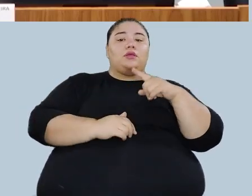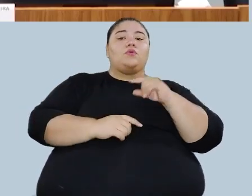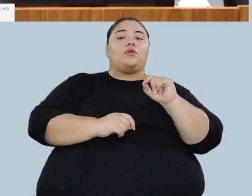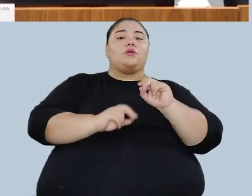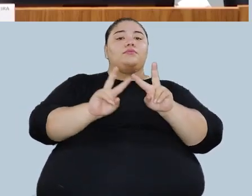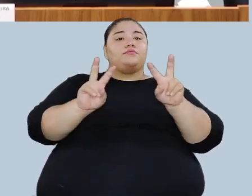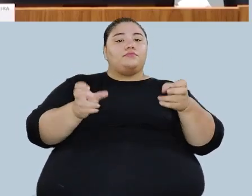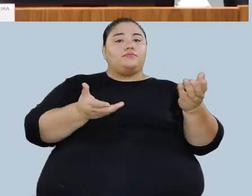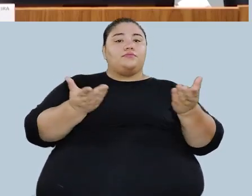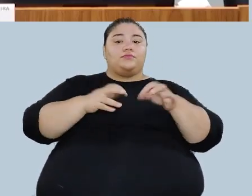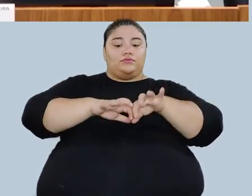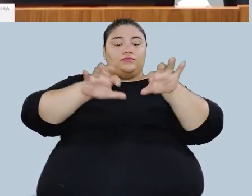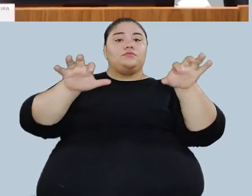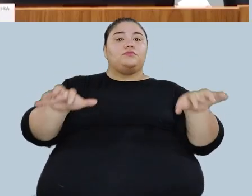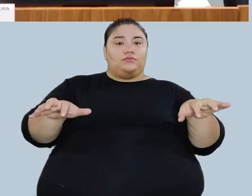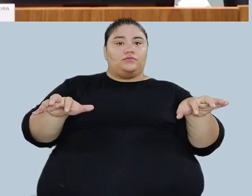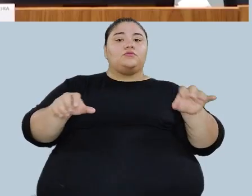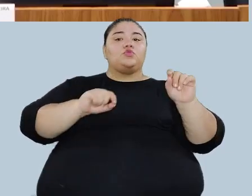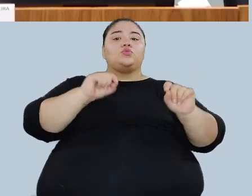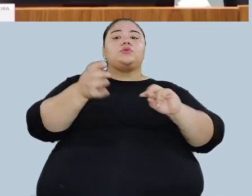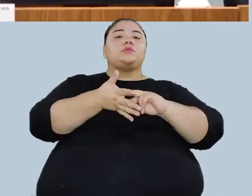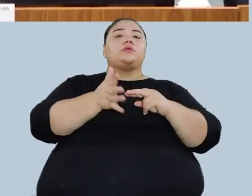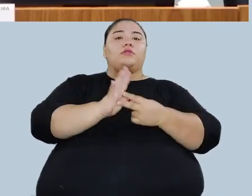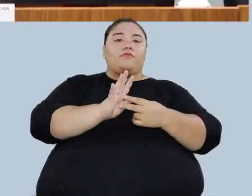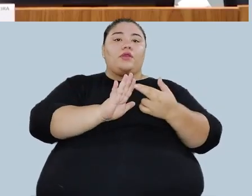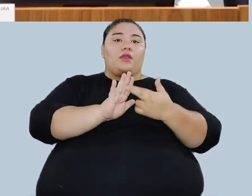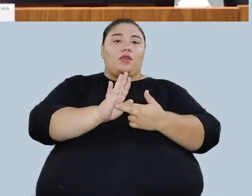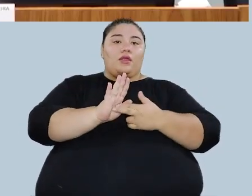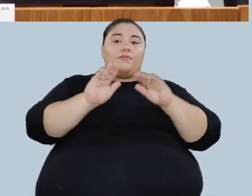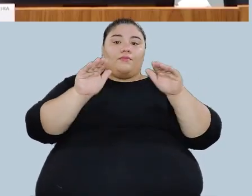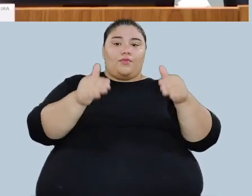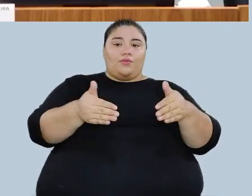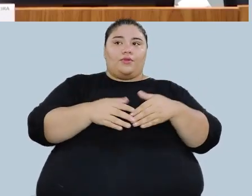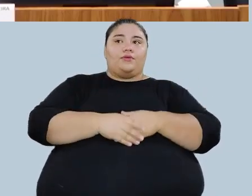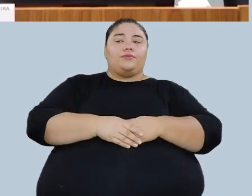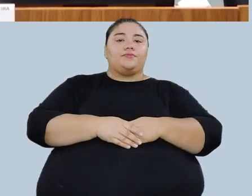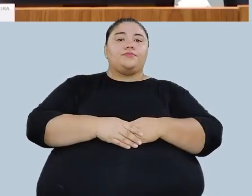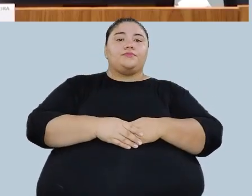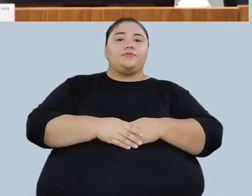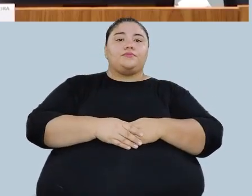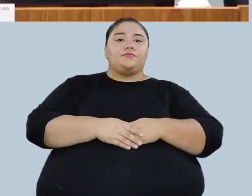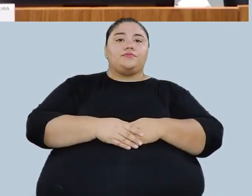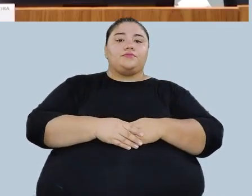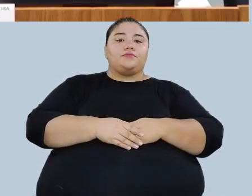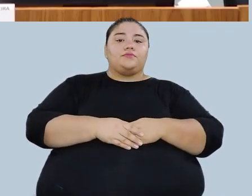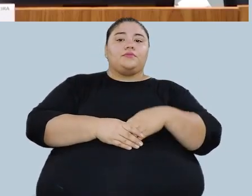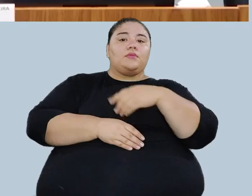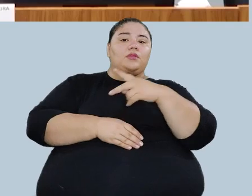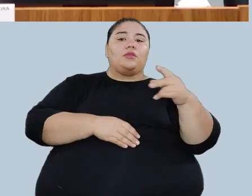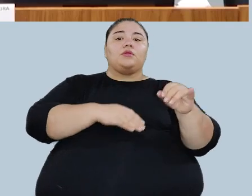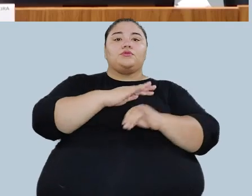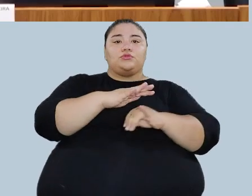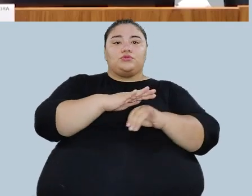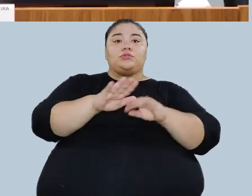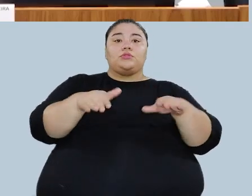que ser tratados de forma diferente daquilo que é o regime específico, né, para essas